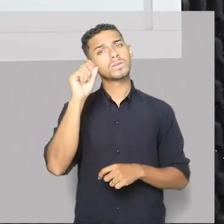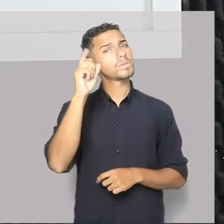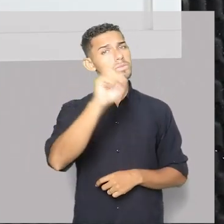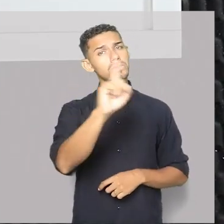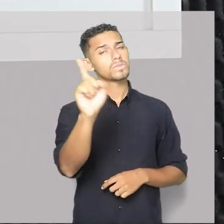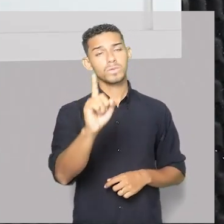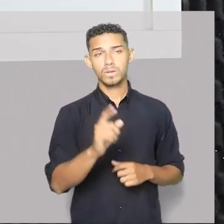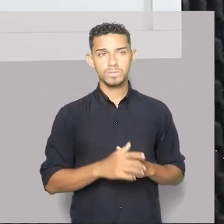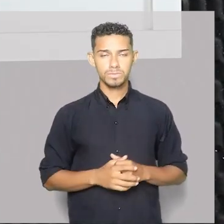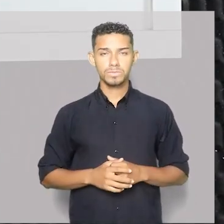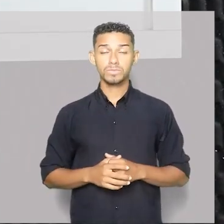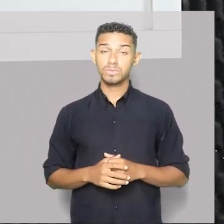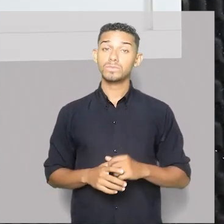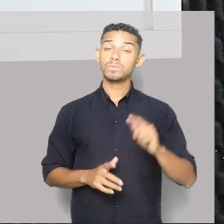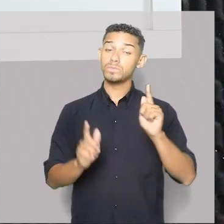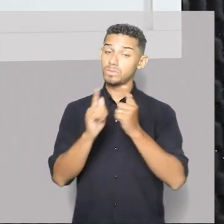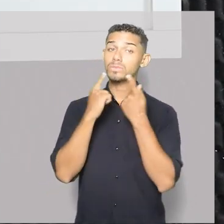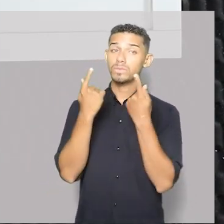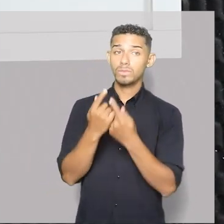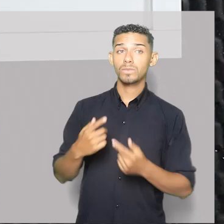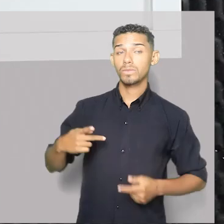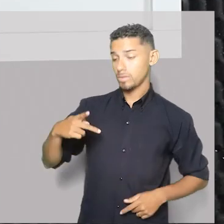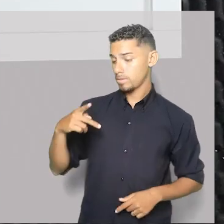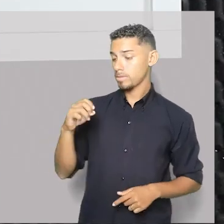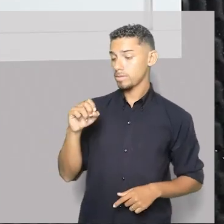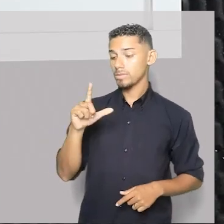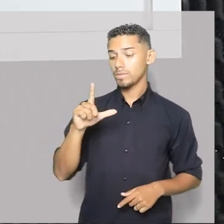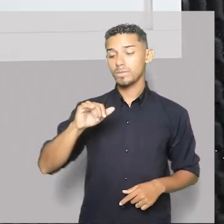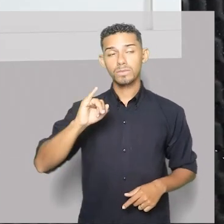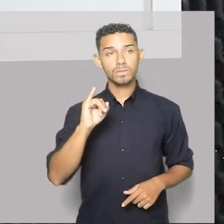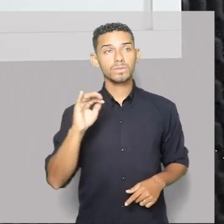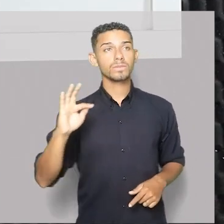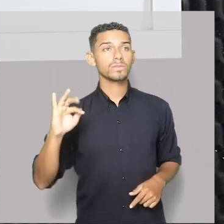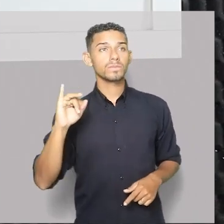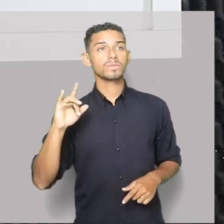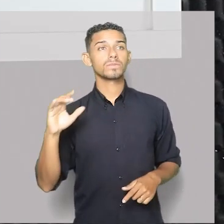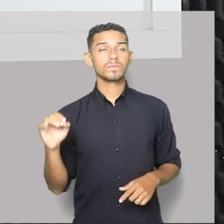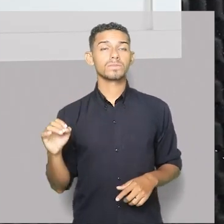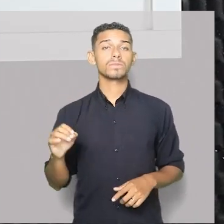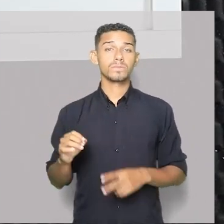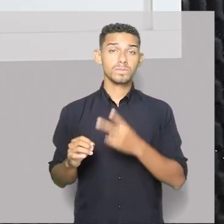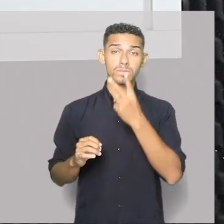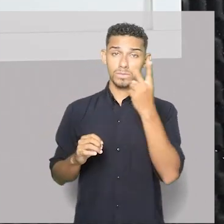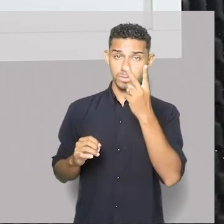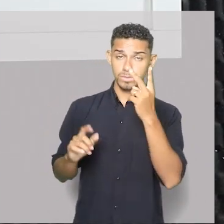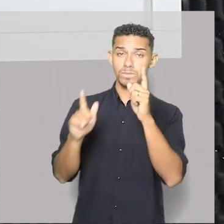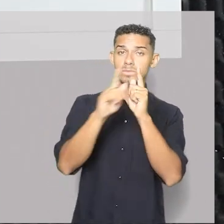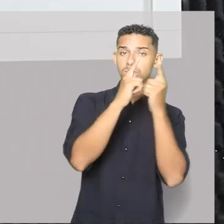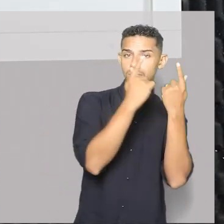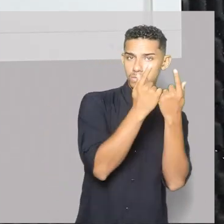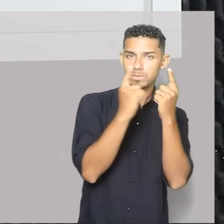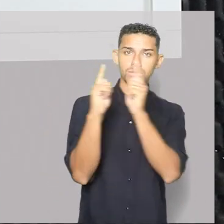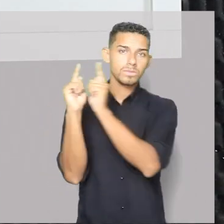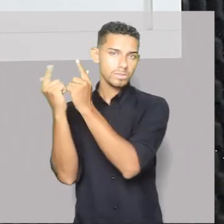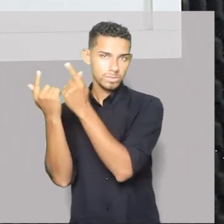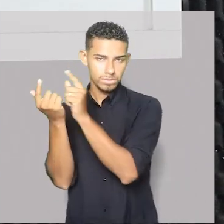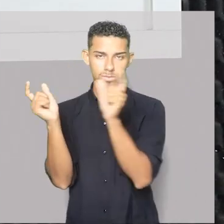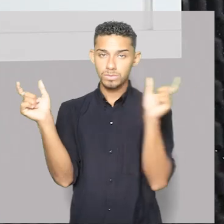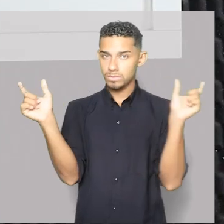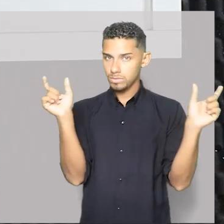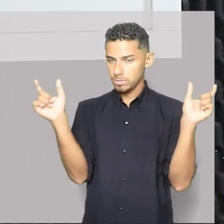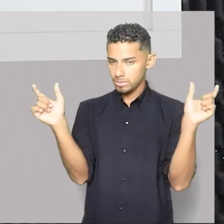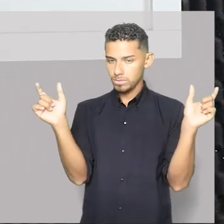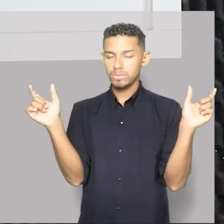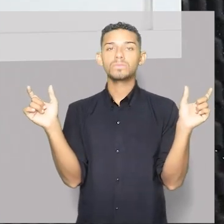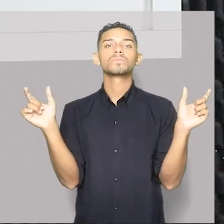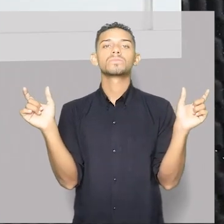selecionou ele. Então, no grupo polifilético, a gente vai pegar 2 grupos, tá? 2 indivíduos,